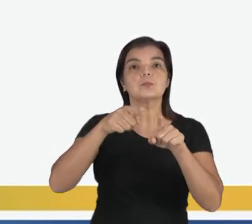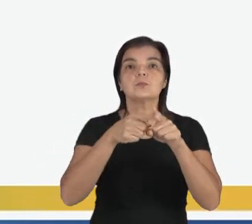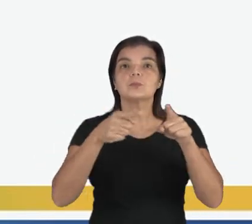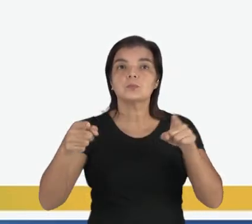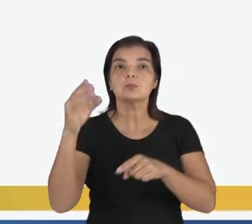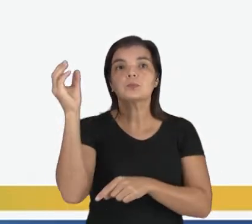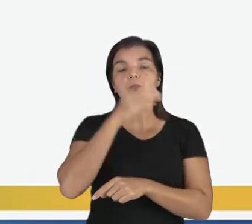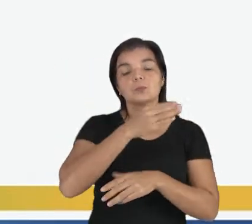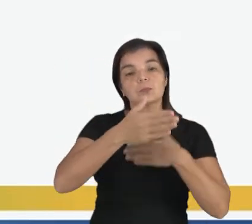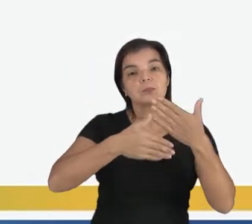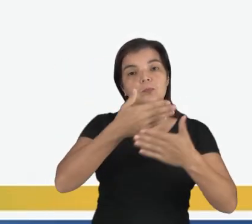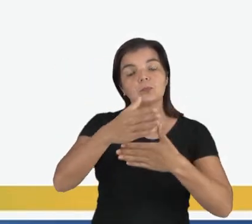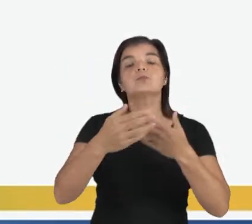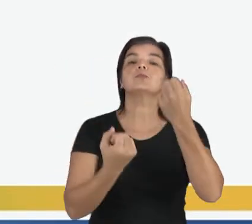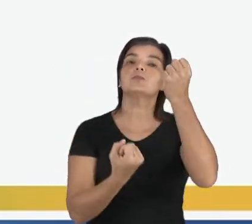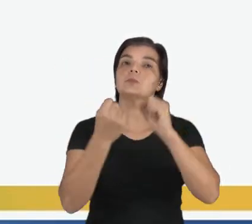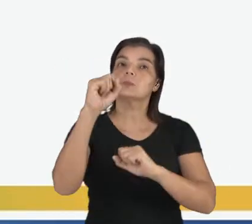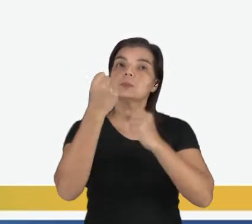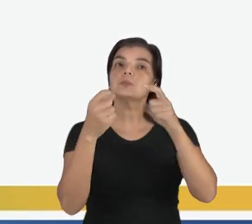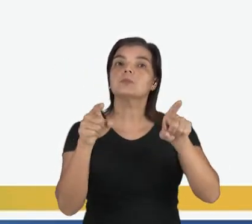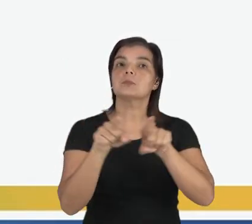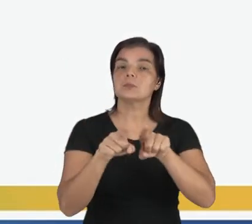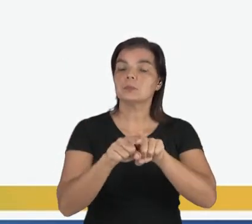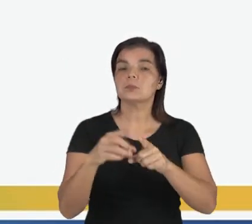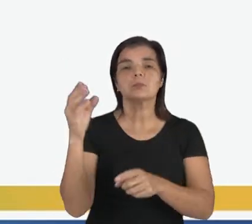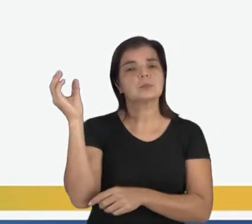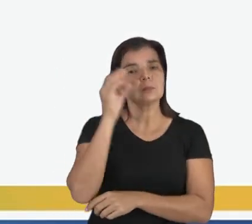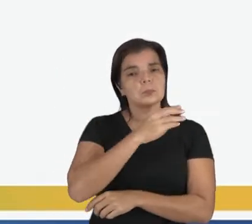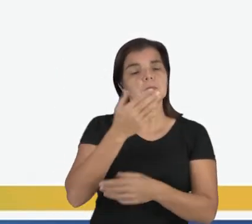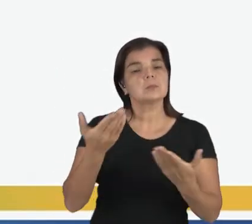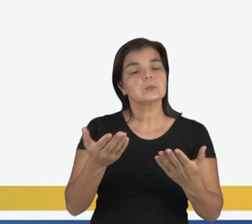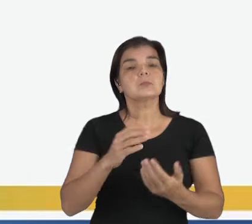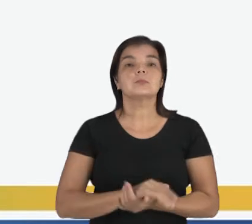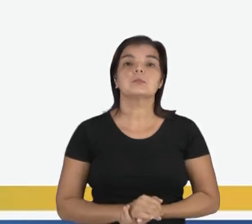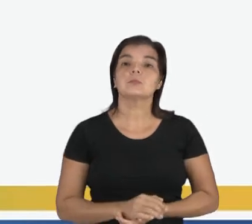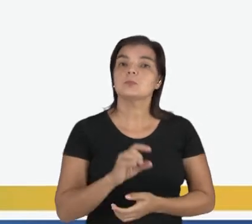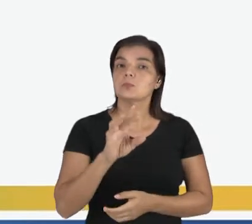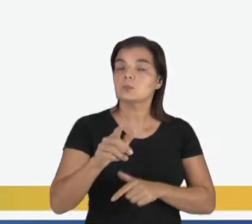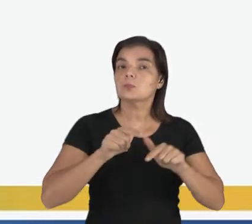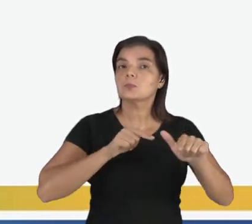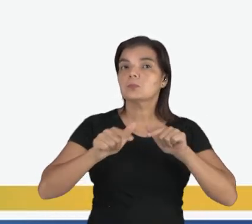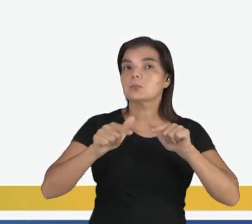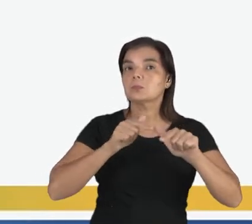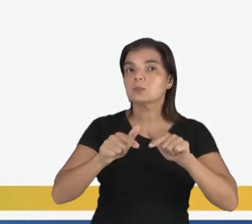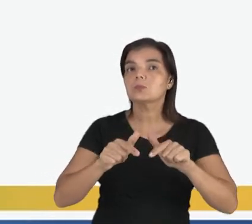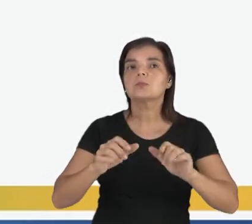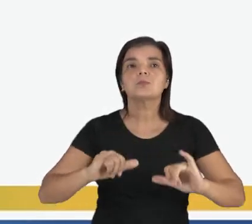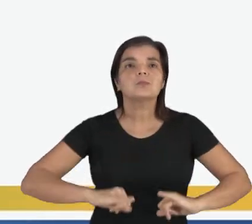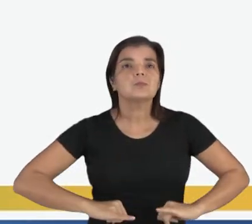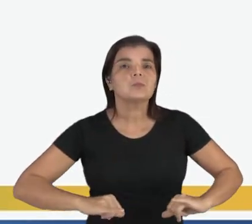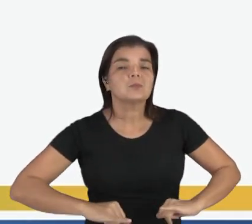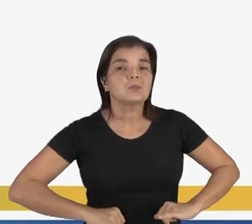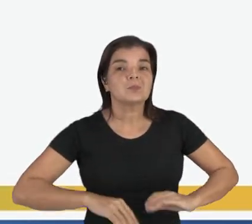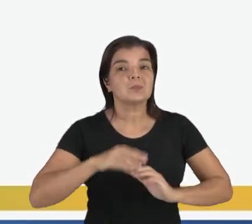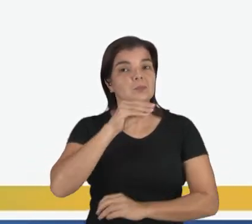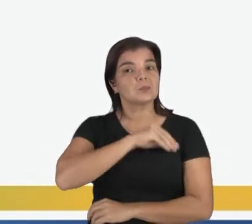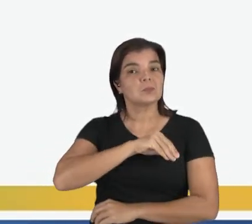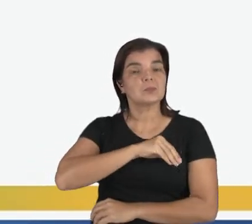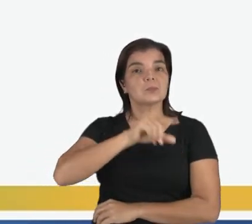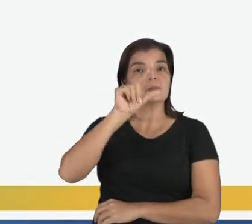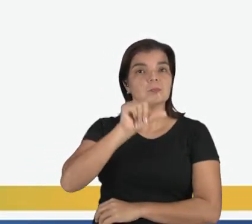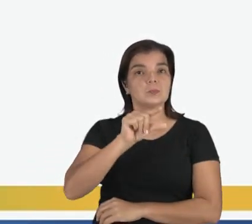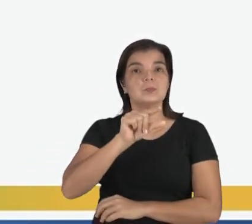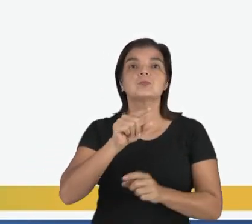por um rápido processo de industrialização, bem rápido, né? Só que aí os trabalhadores, eles sofriam com baixos salários